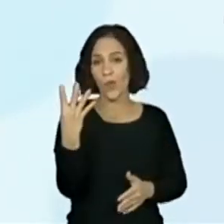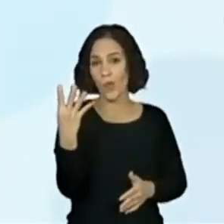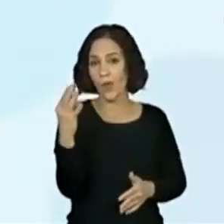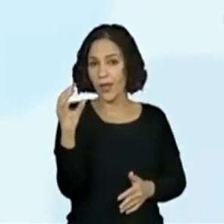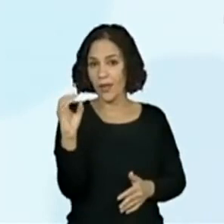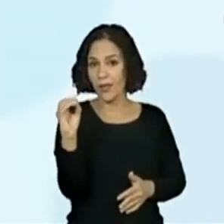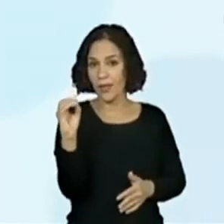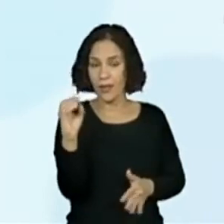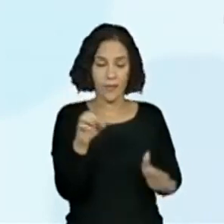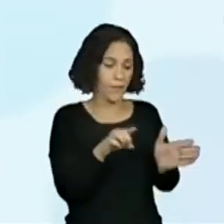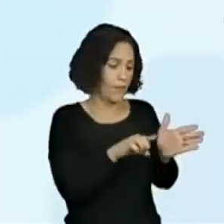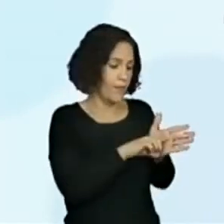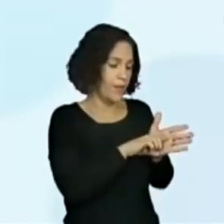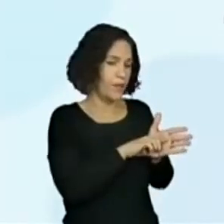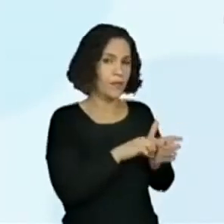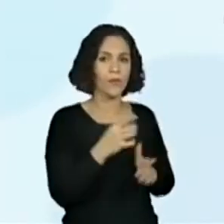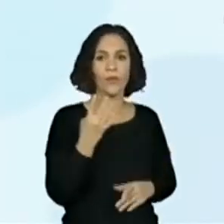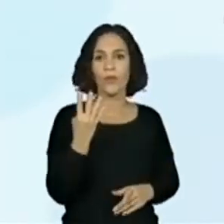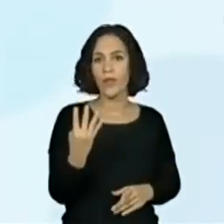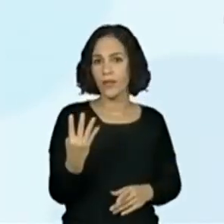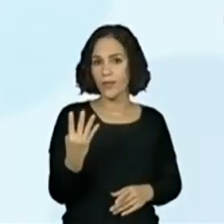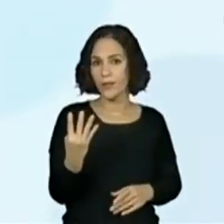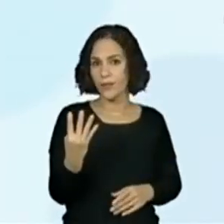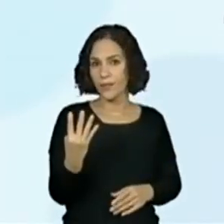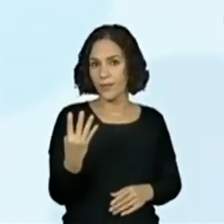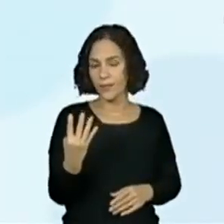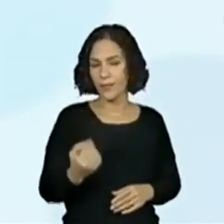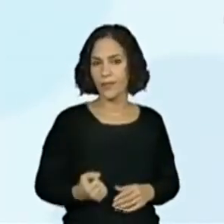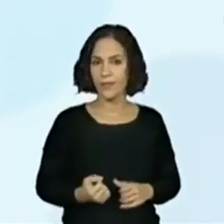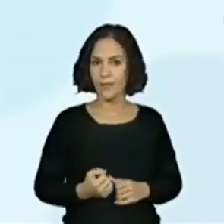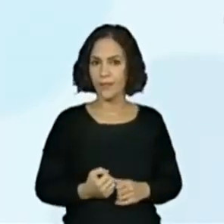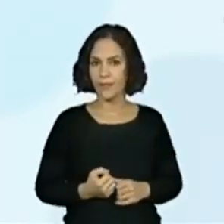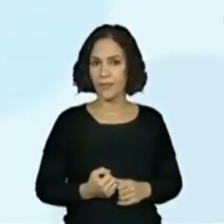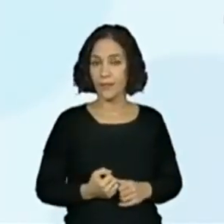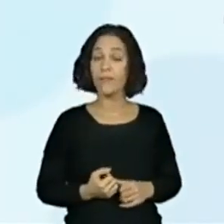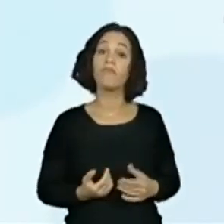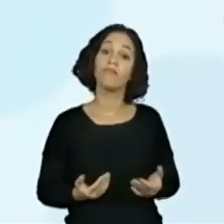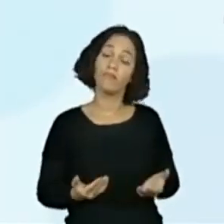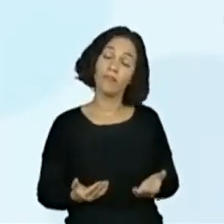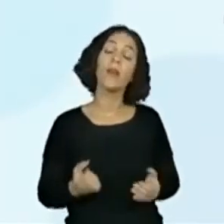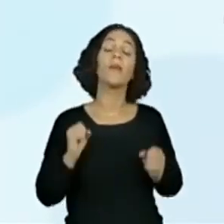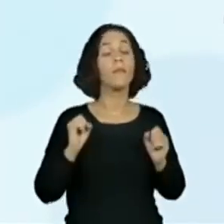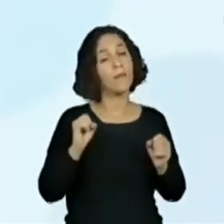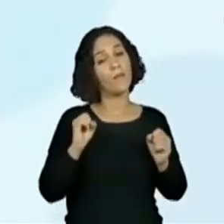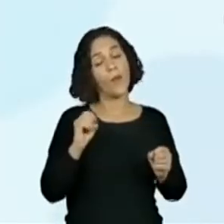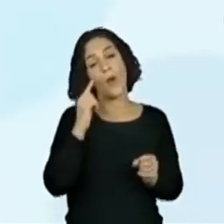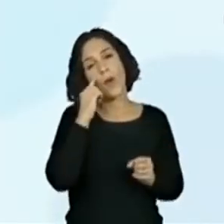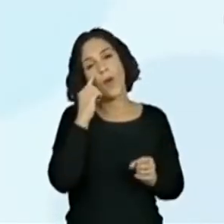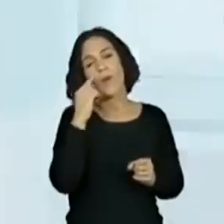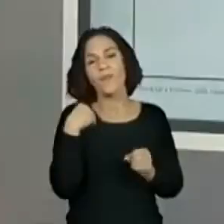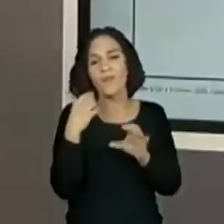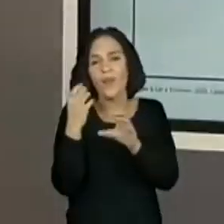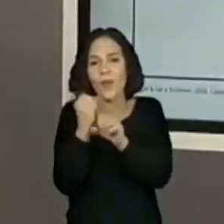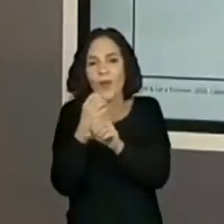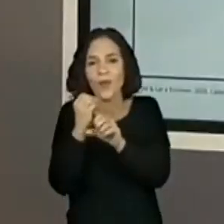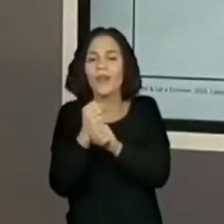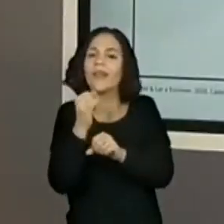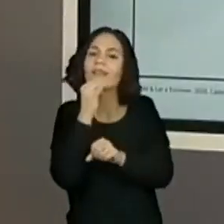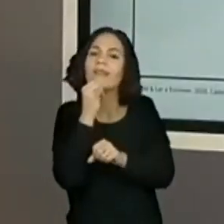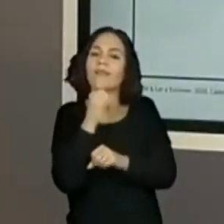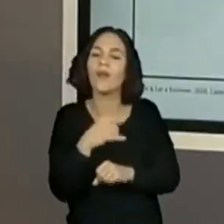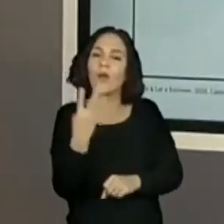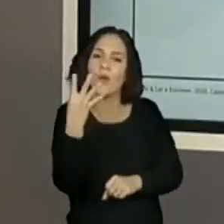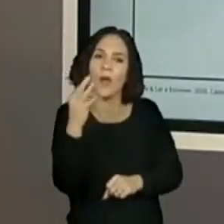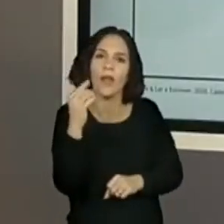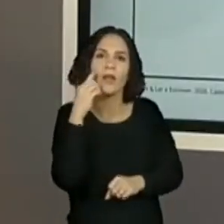4 reais. O que que acontece? Eu posso até usar aquela contagem que eu vou fazendo, tirando do 40. Aí eu